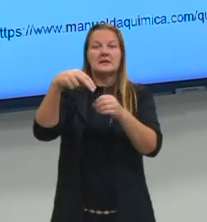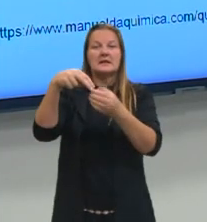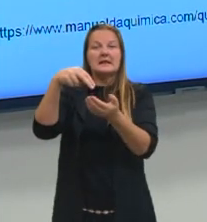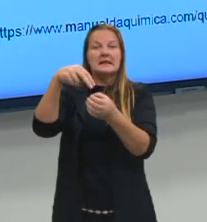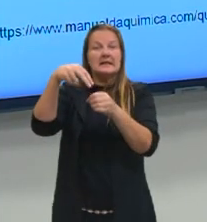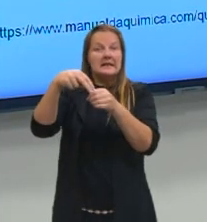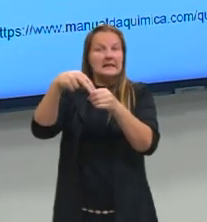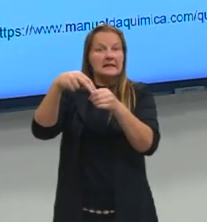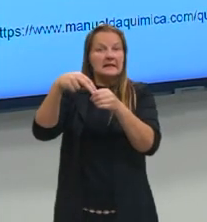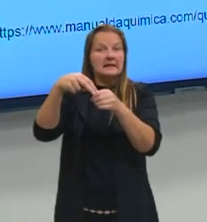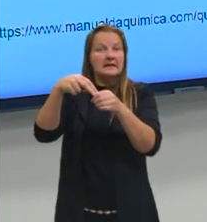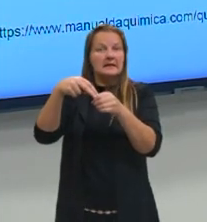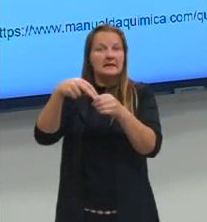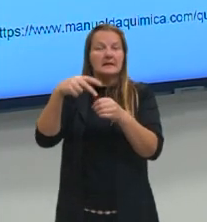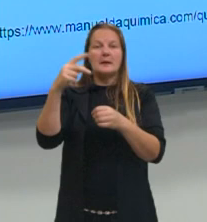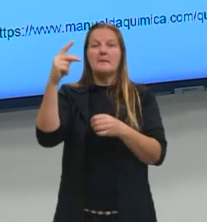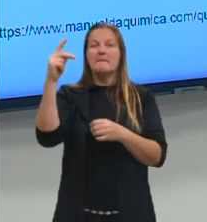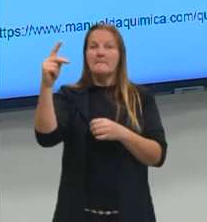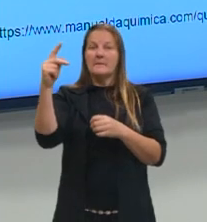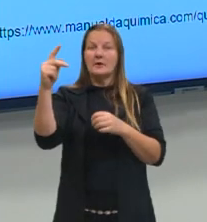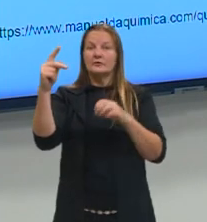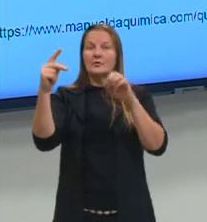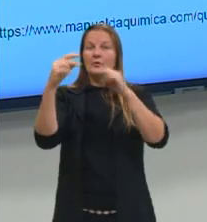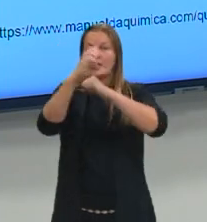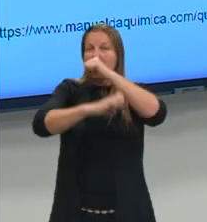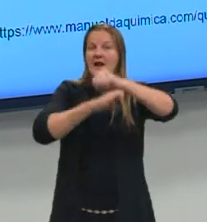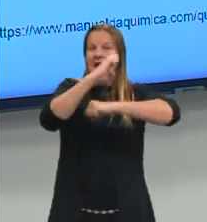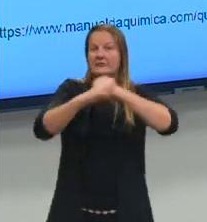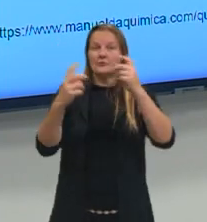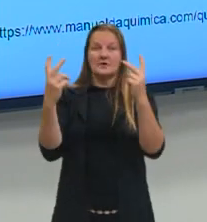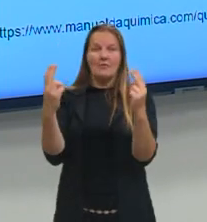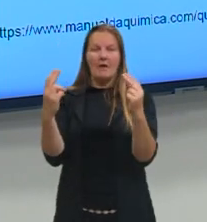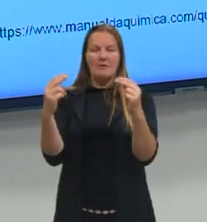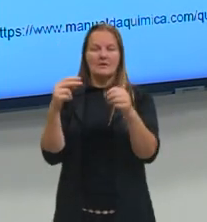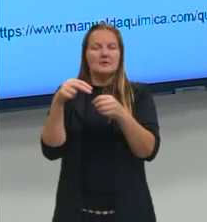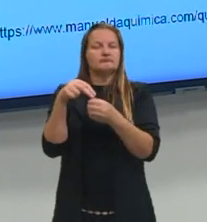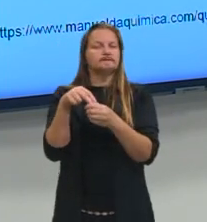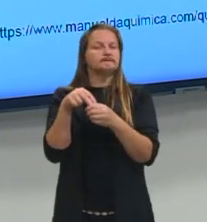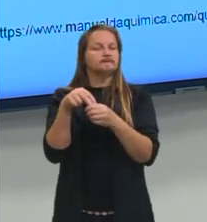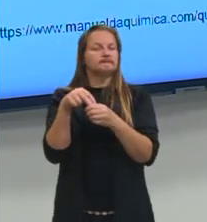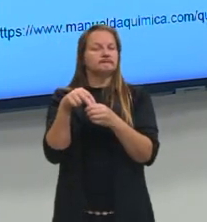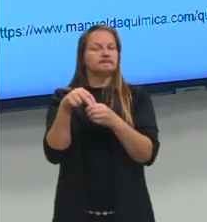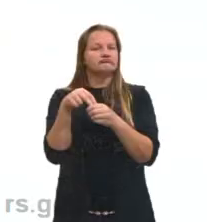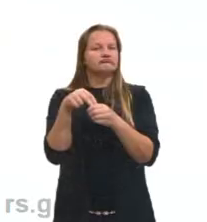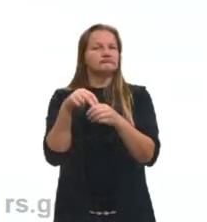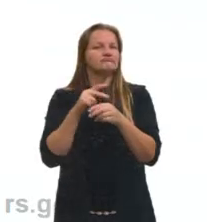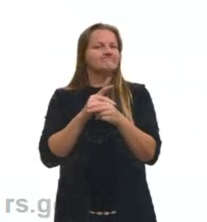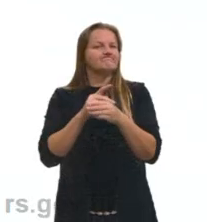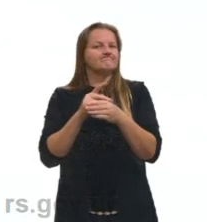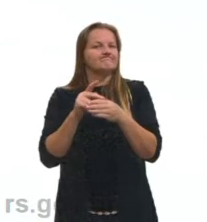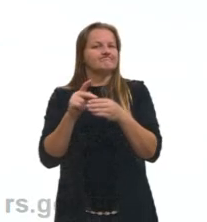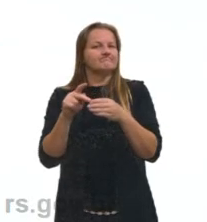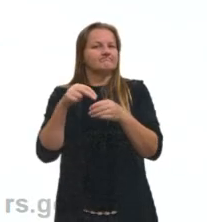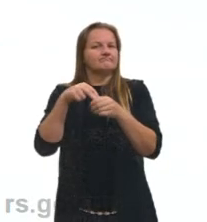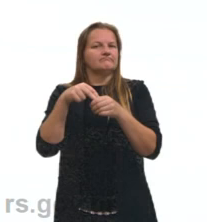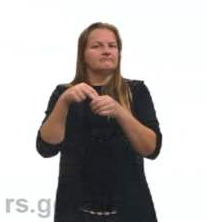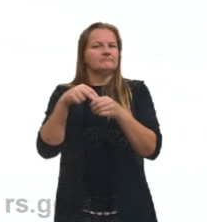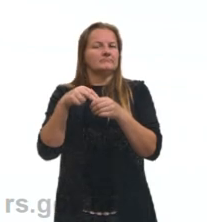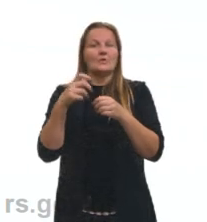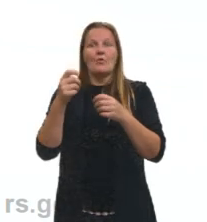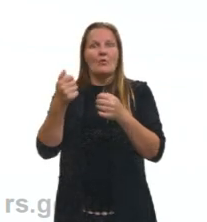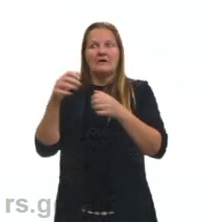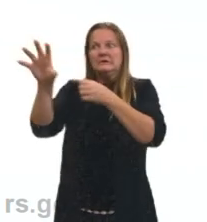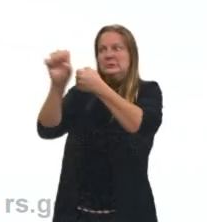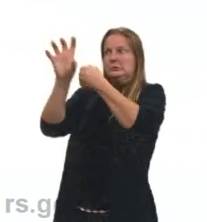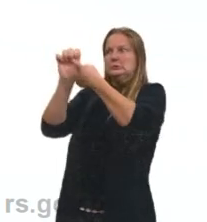tá os meus prótons é igual ao número de elétrons então ele vai ter uma maior e uma menor atração né